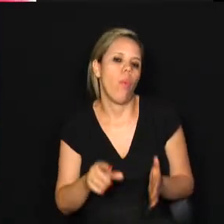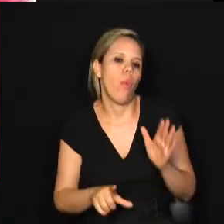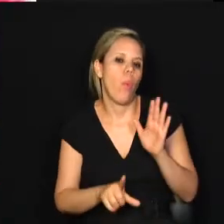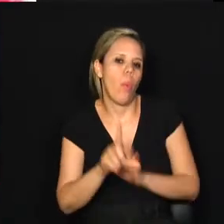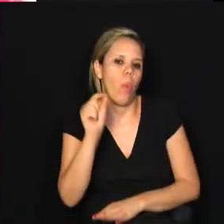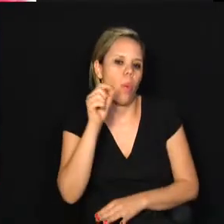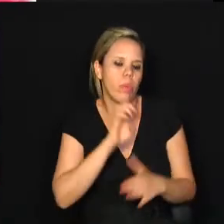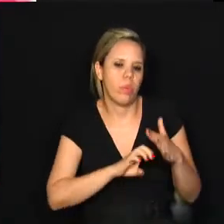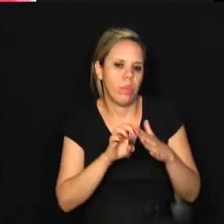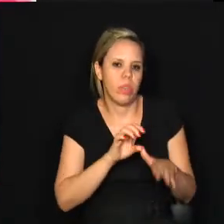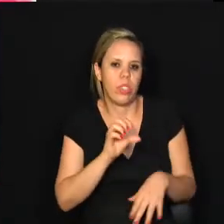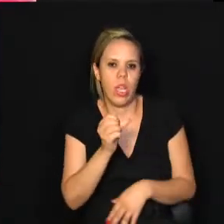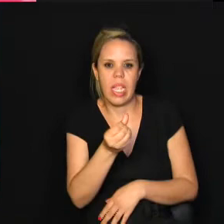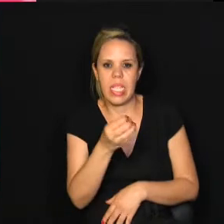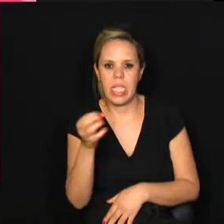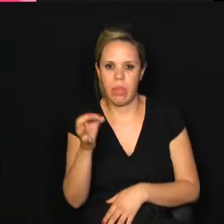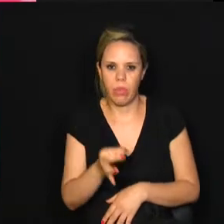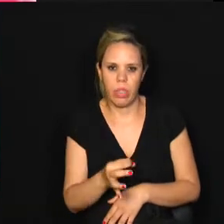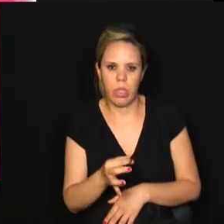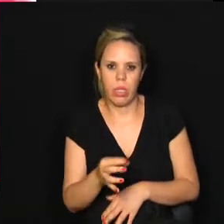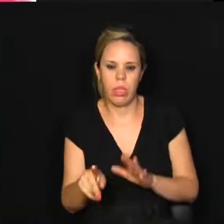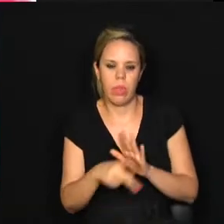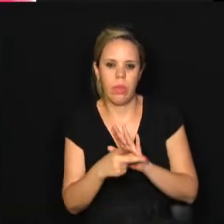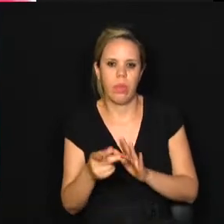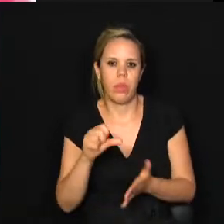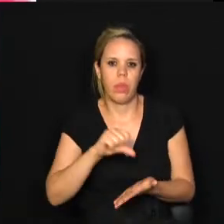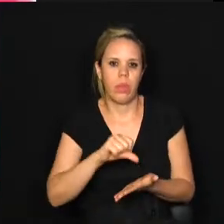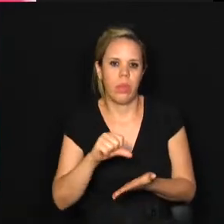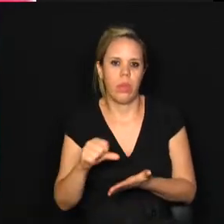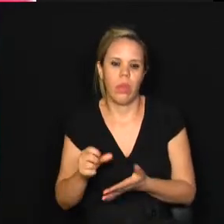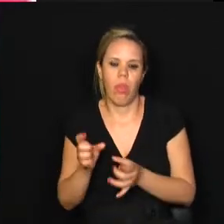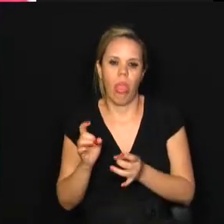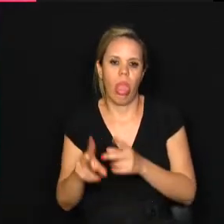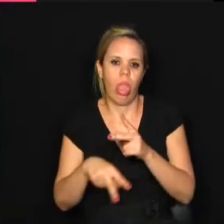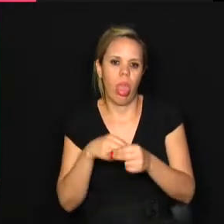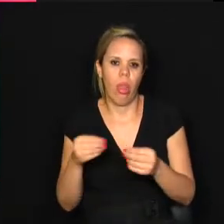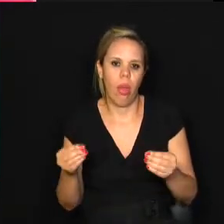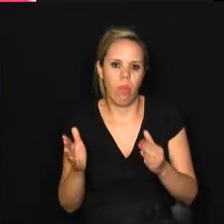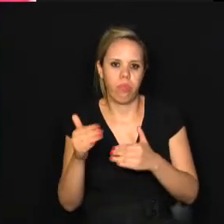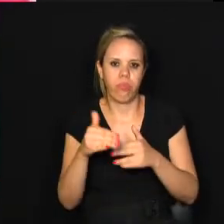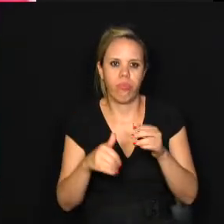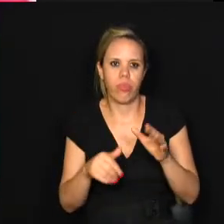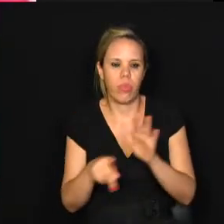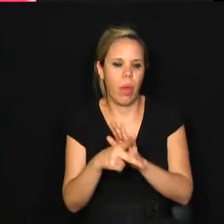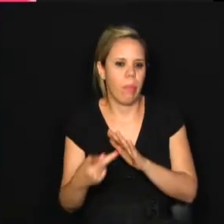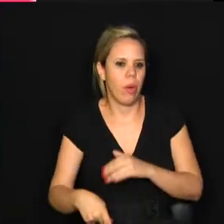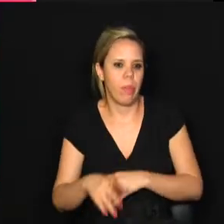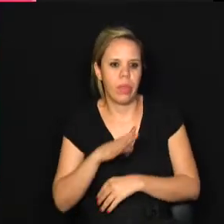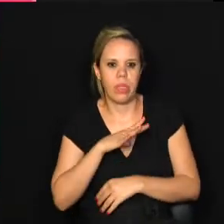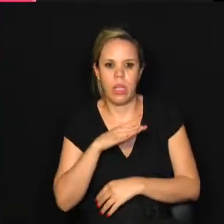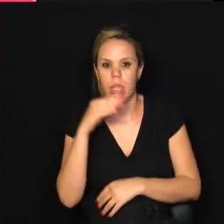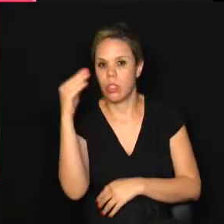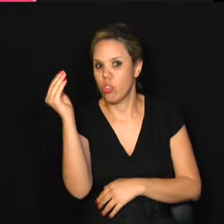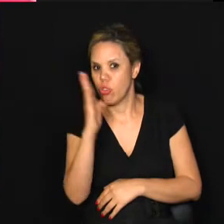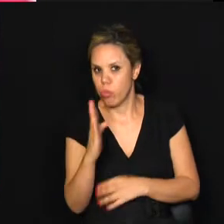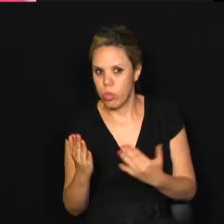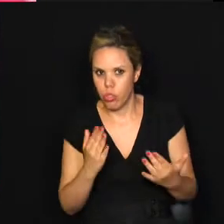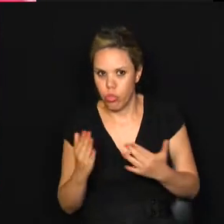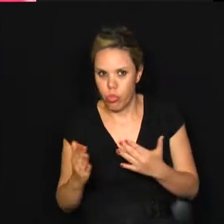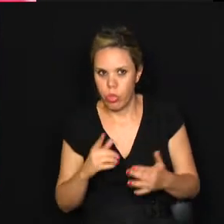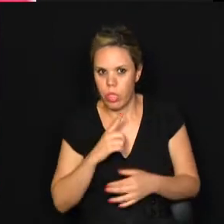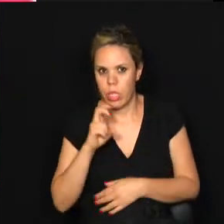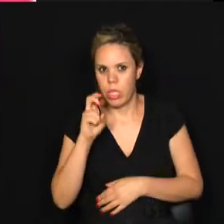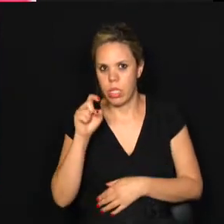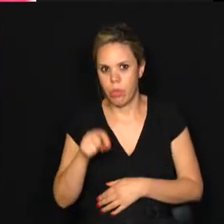cerca de 60% é do setor de encomendas, e o setor de encomendas não é monopólio. No Brasil, há mais de 5